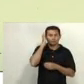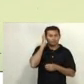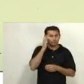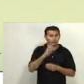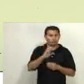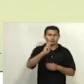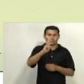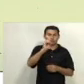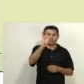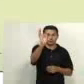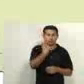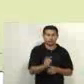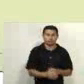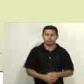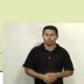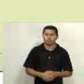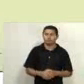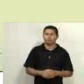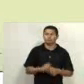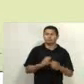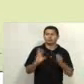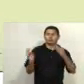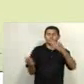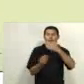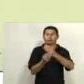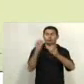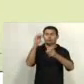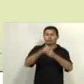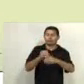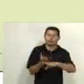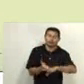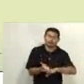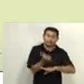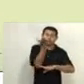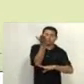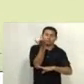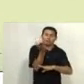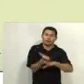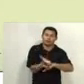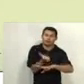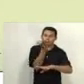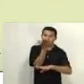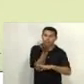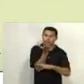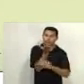dos 50%. Essa questão é uma questão complementar que eu coloquei acima, acima